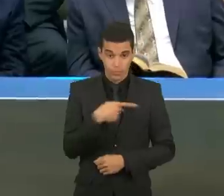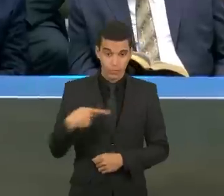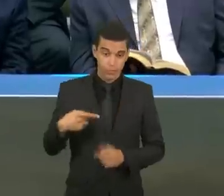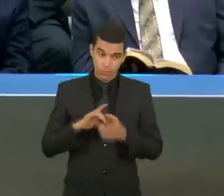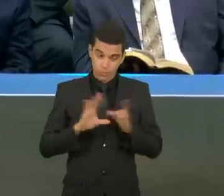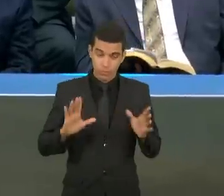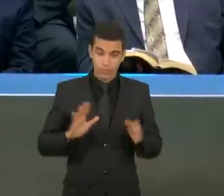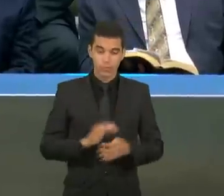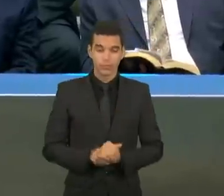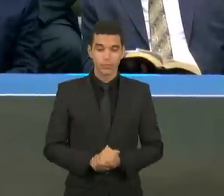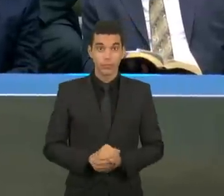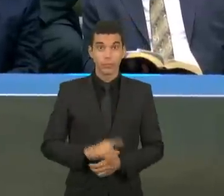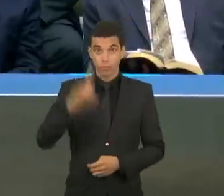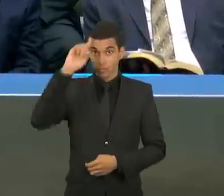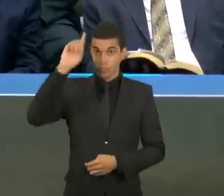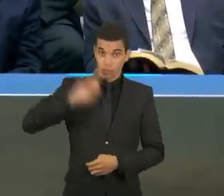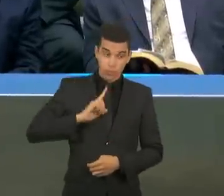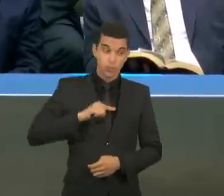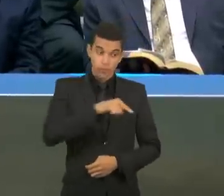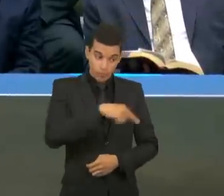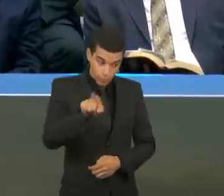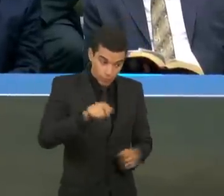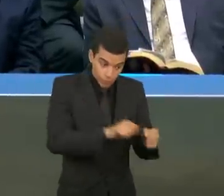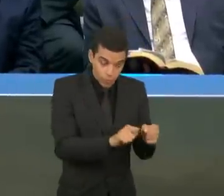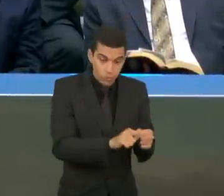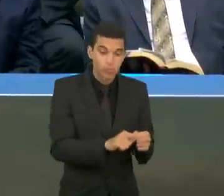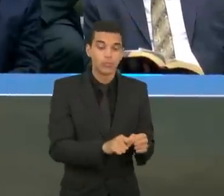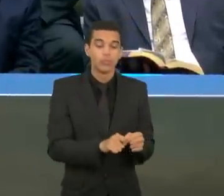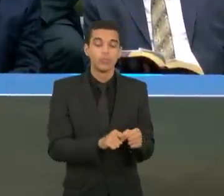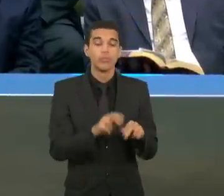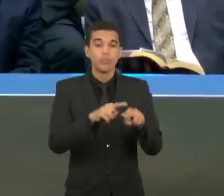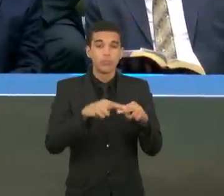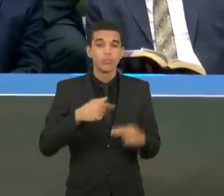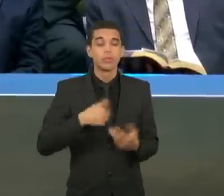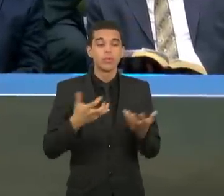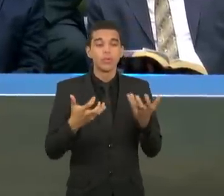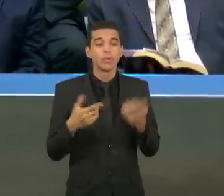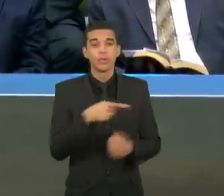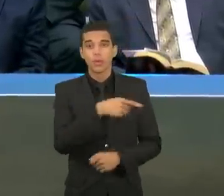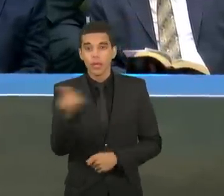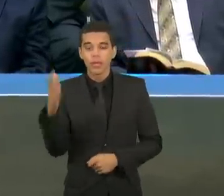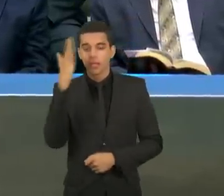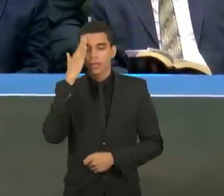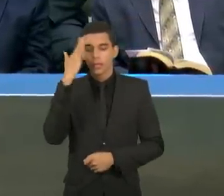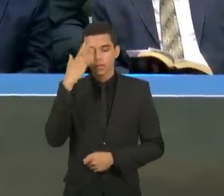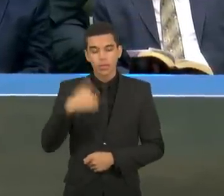de fazer isso, não. Porque eu quero que eles entendam. Que eu sou grande.